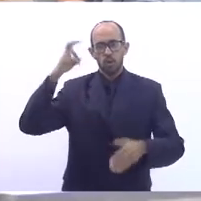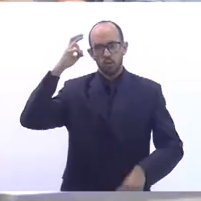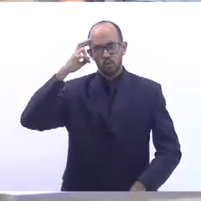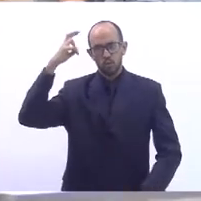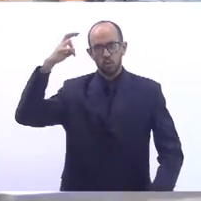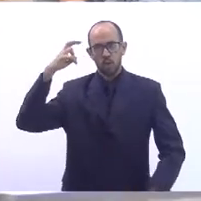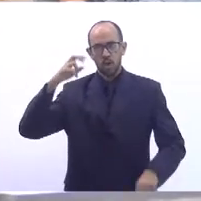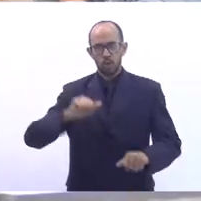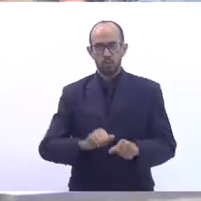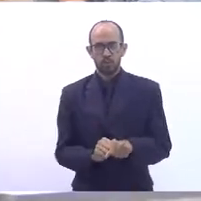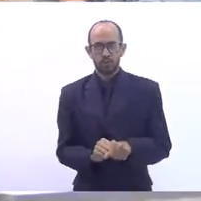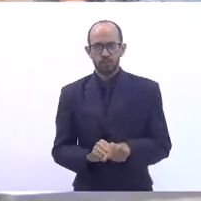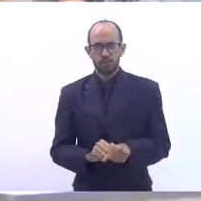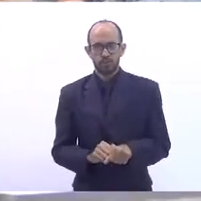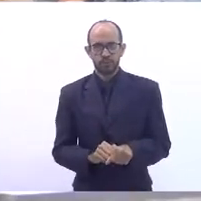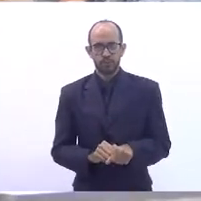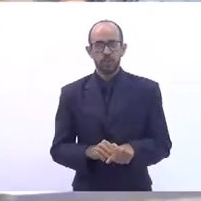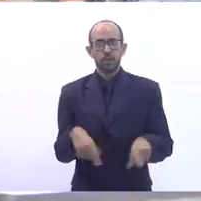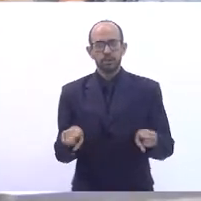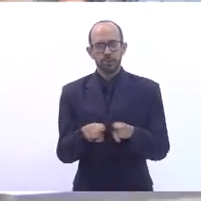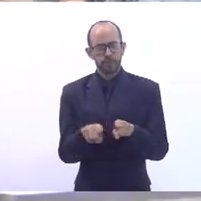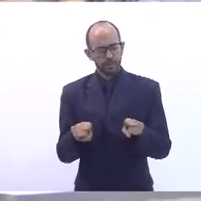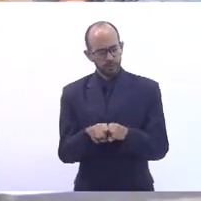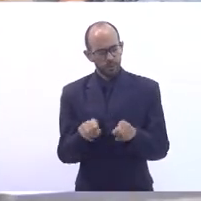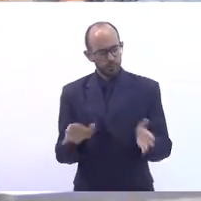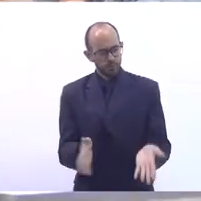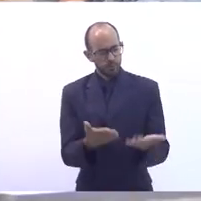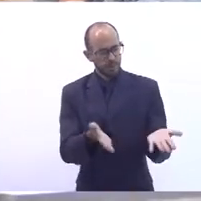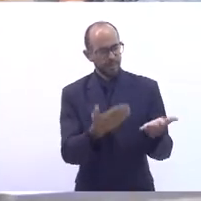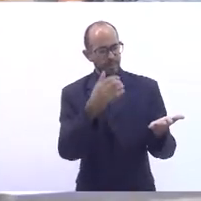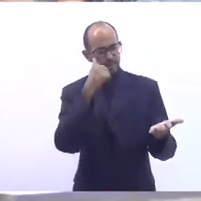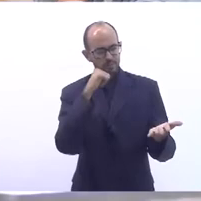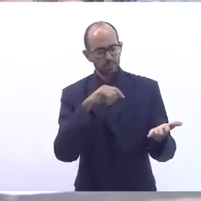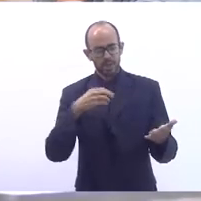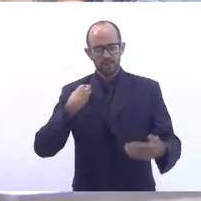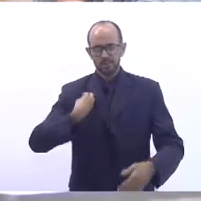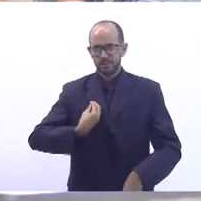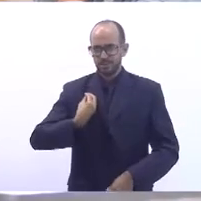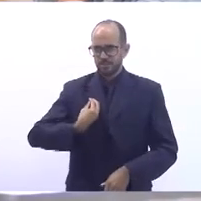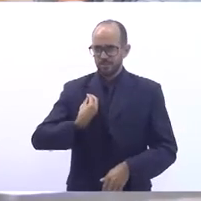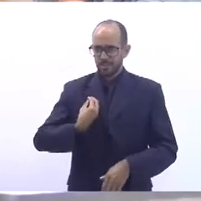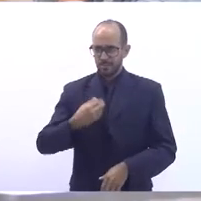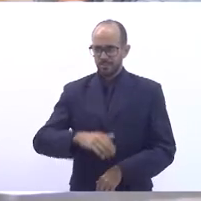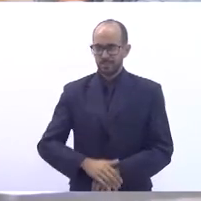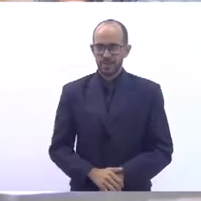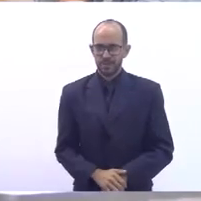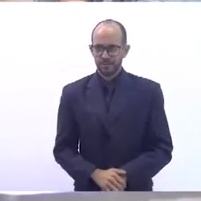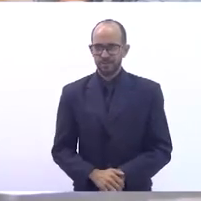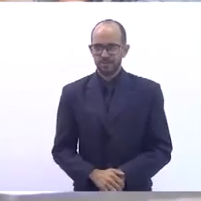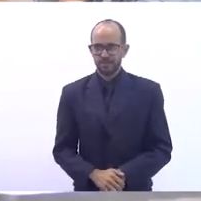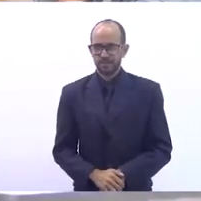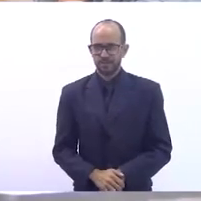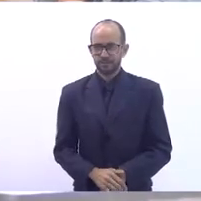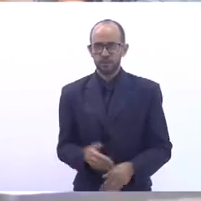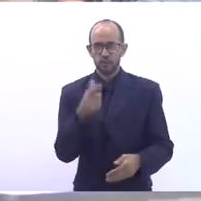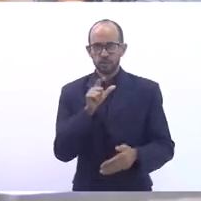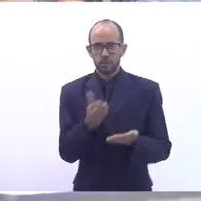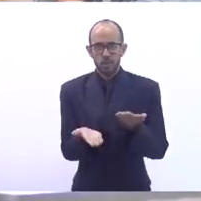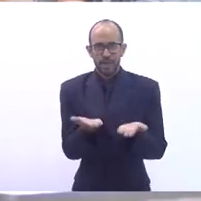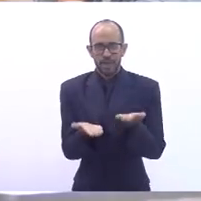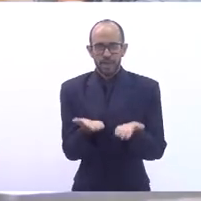e aumentar aqui as mulheres aqui na mesa Né tava ainda tá né mas não brevemente aqui livrar